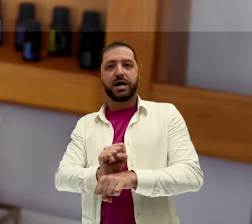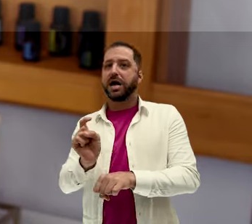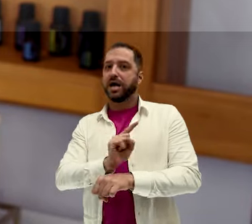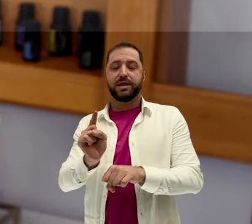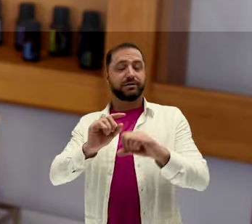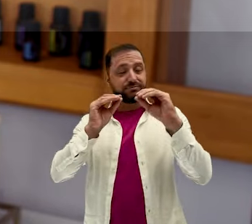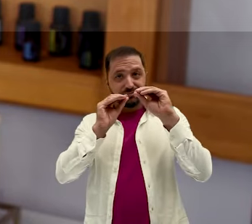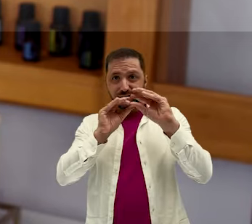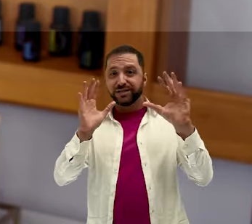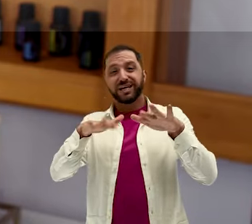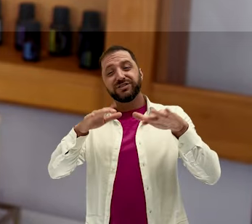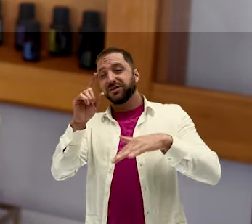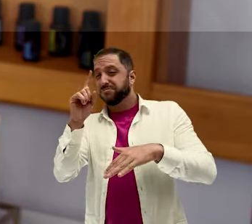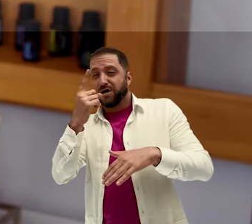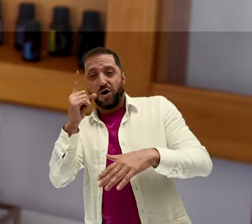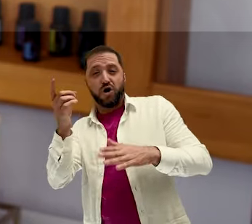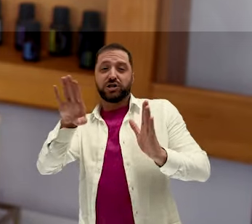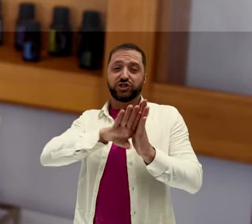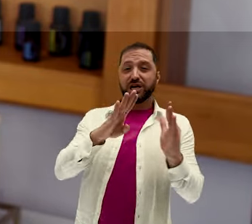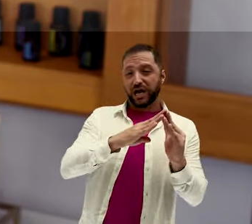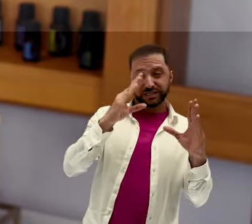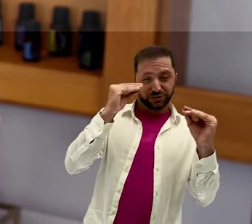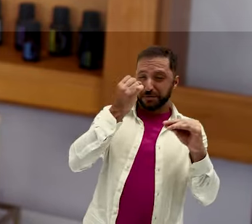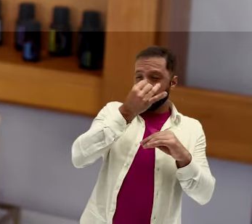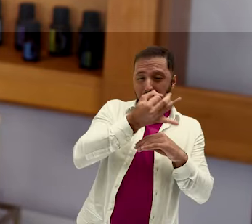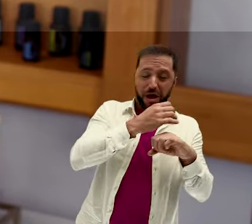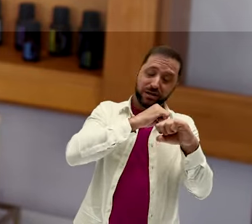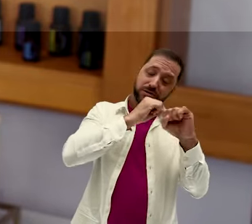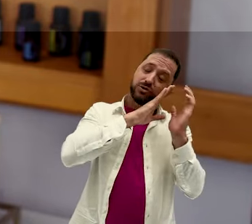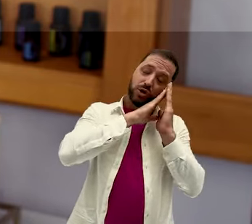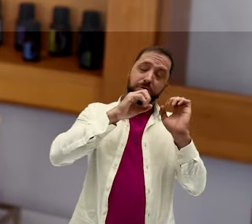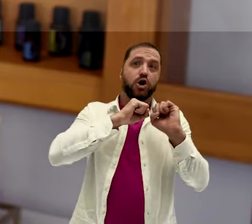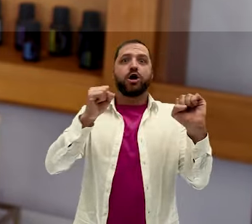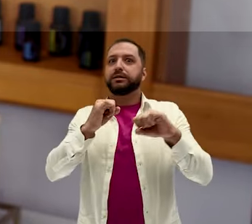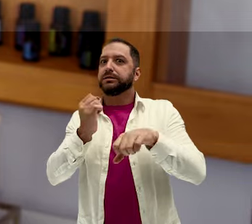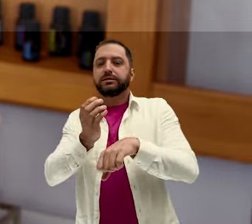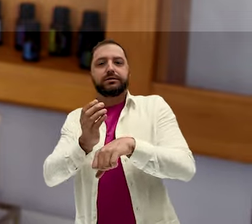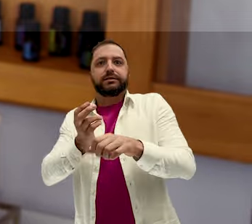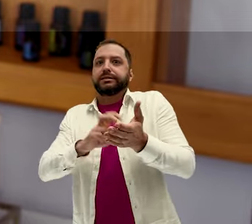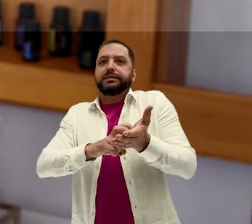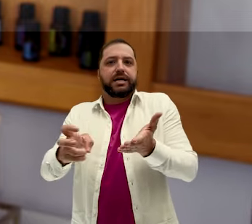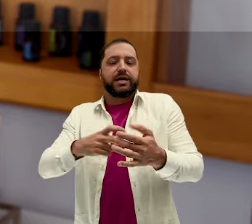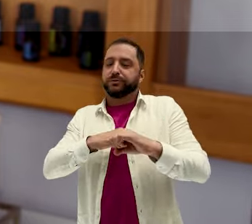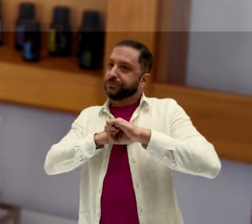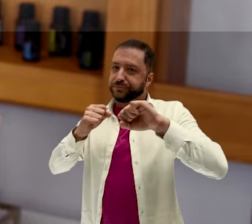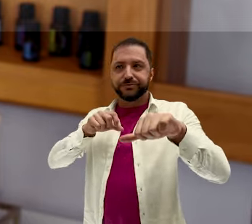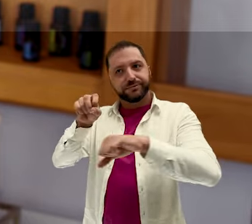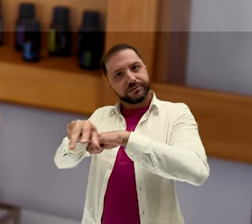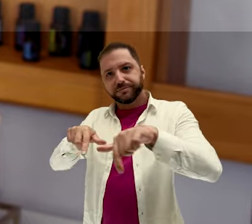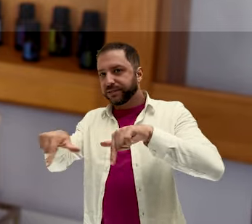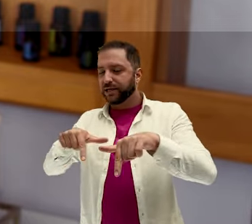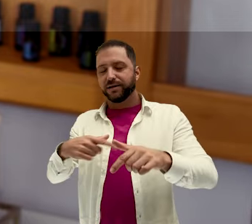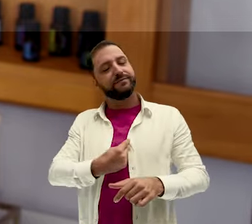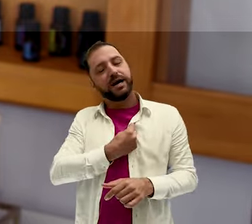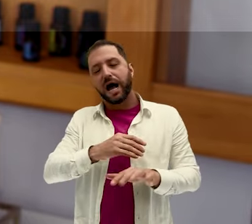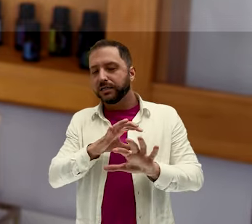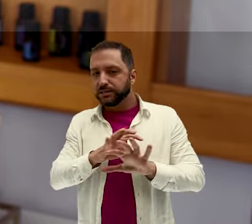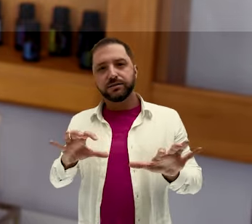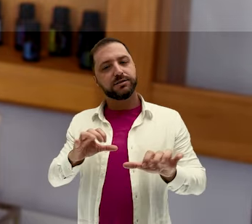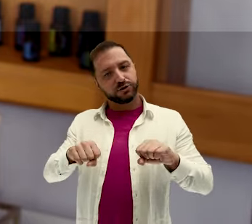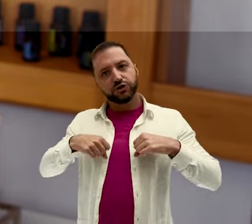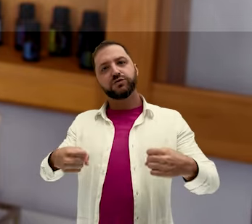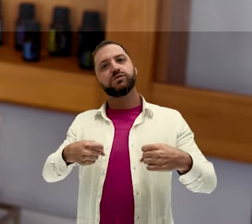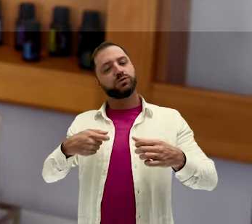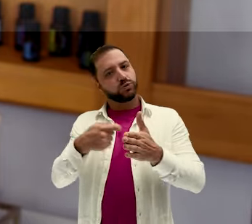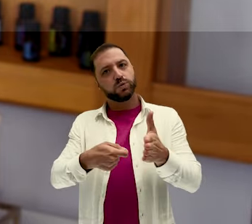sucesso. O que eu quero dizer é que o sucesso não tem segredo, é dedicação. E eu quero que vocês se dediquem. Hoje